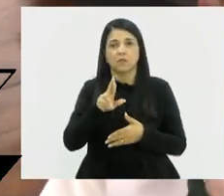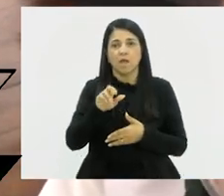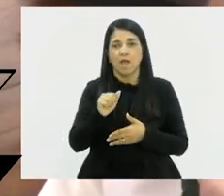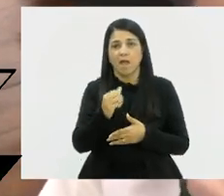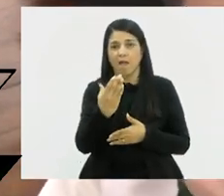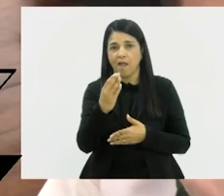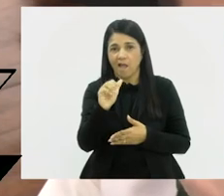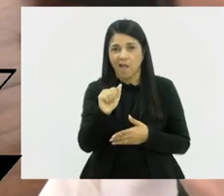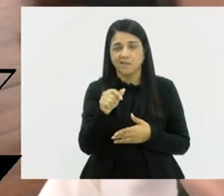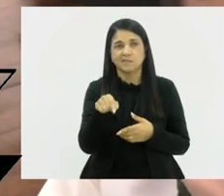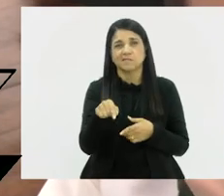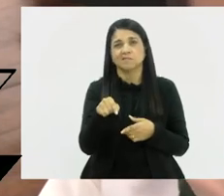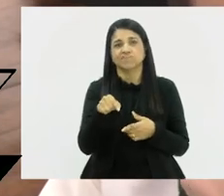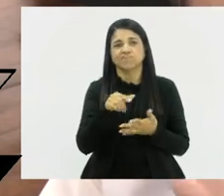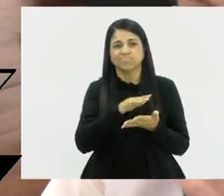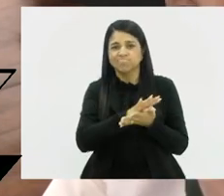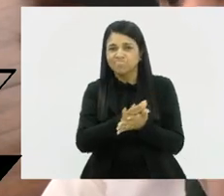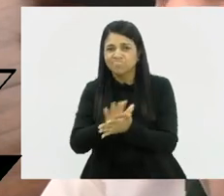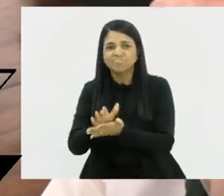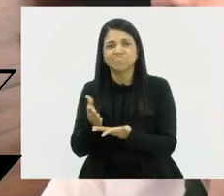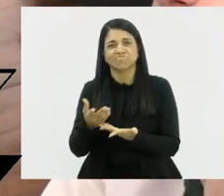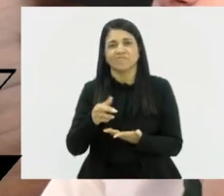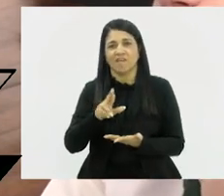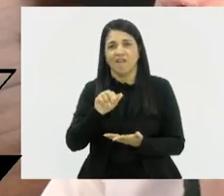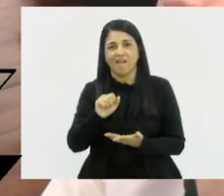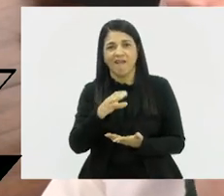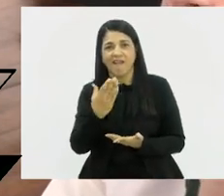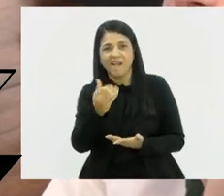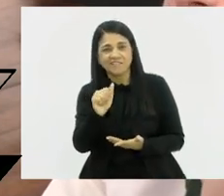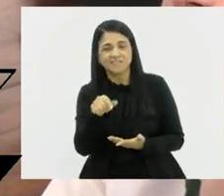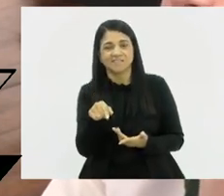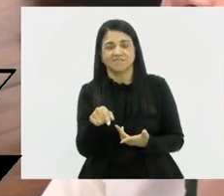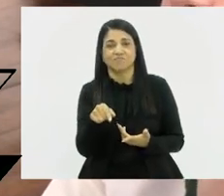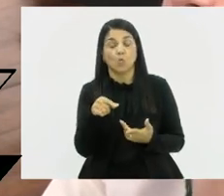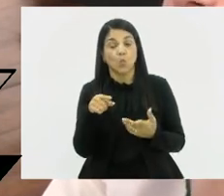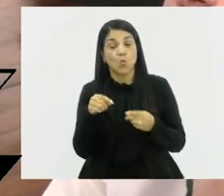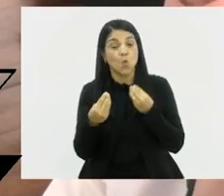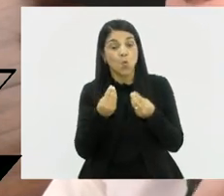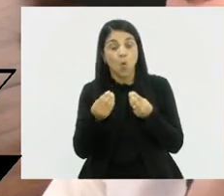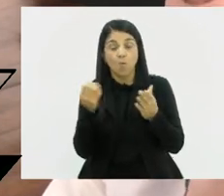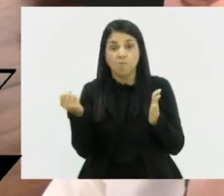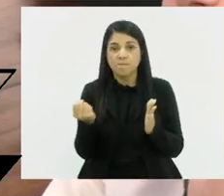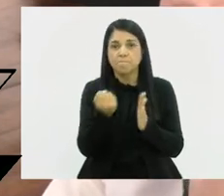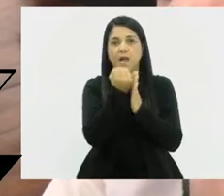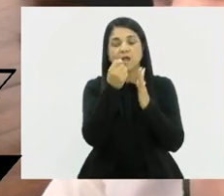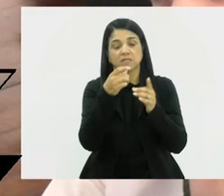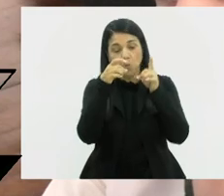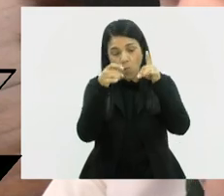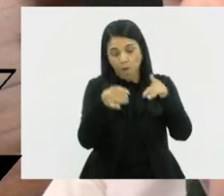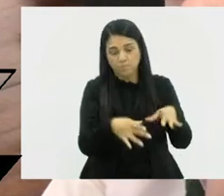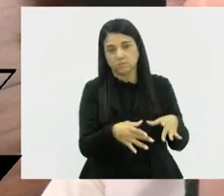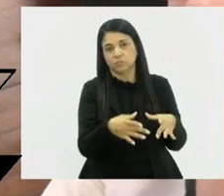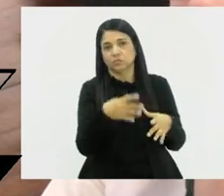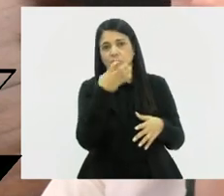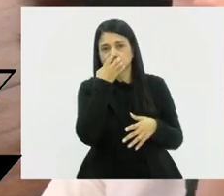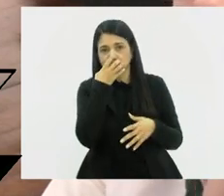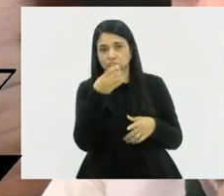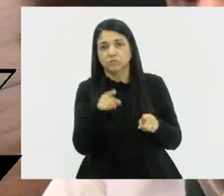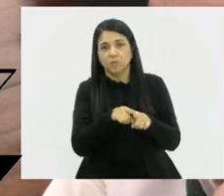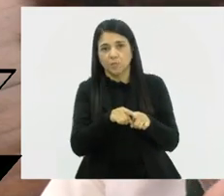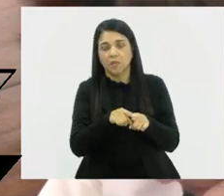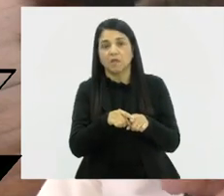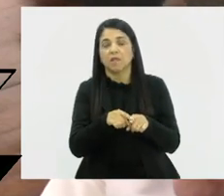e estigmatizarmos algumas raças e a forma como isso impacta na questão do abandono, né, e da vitimização